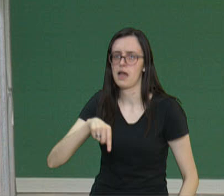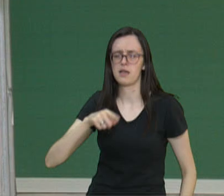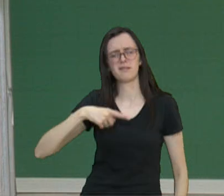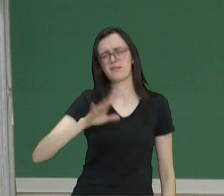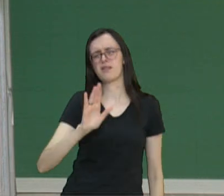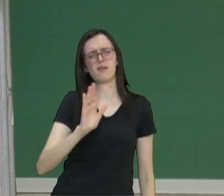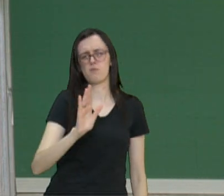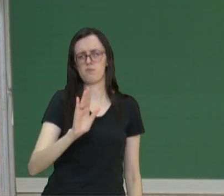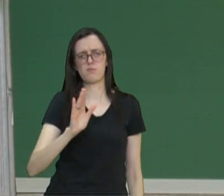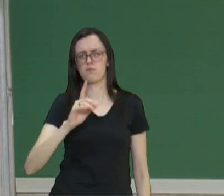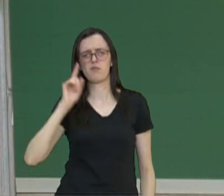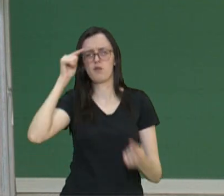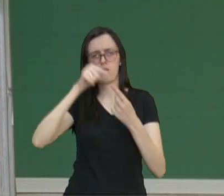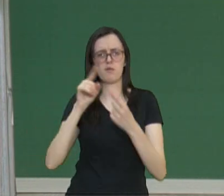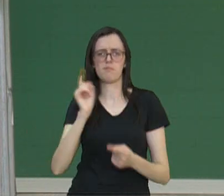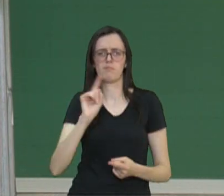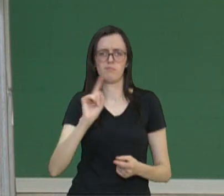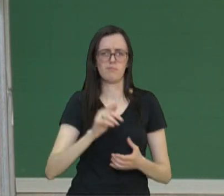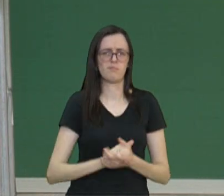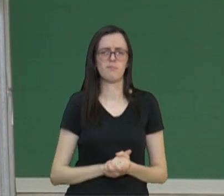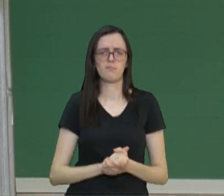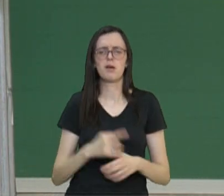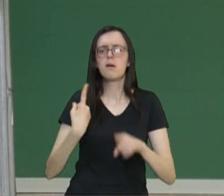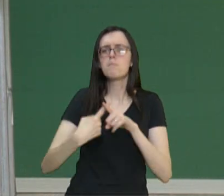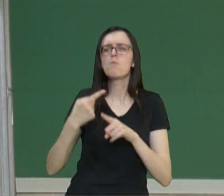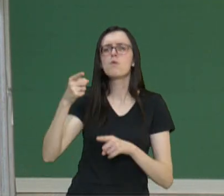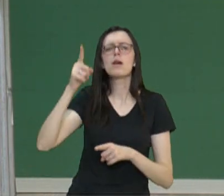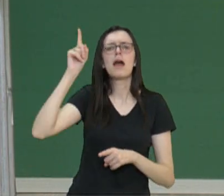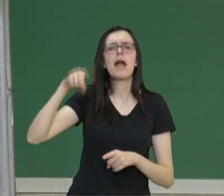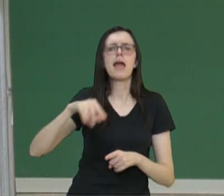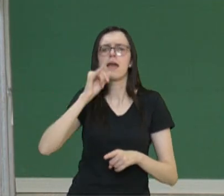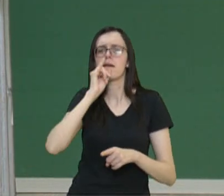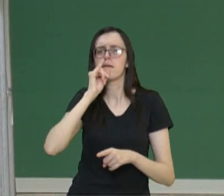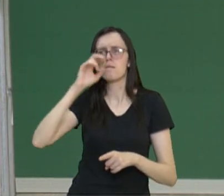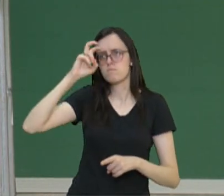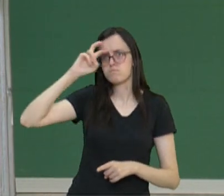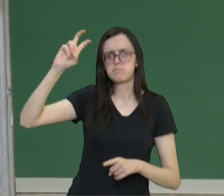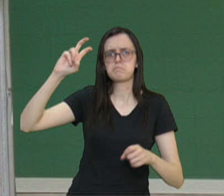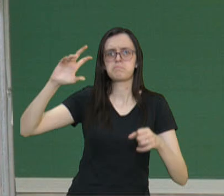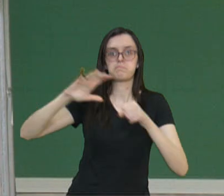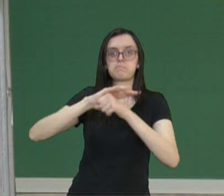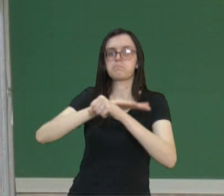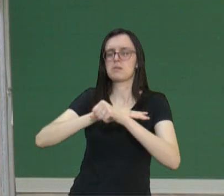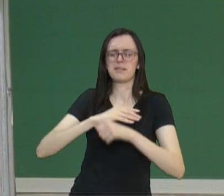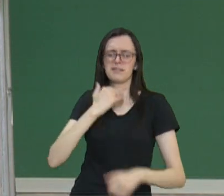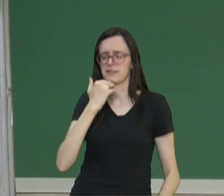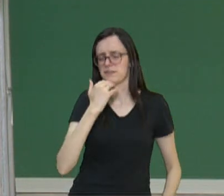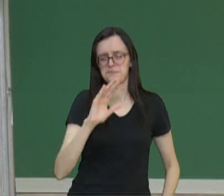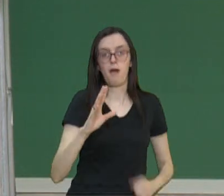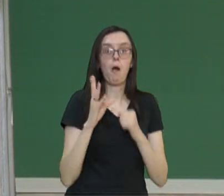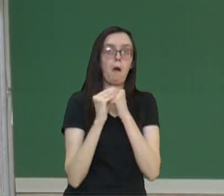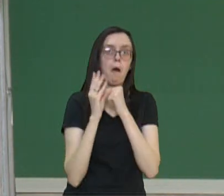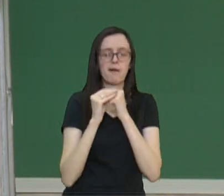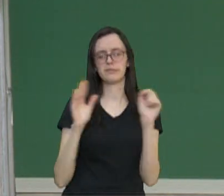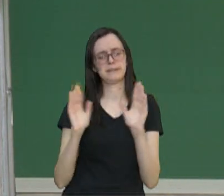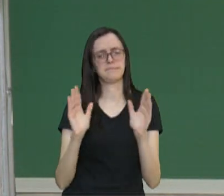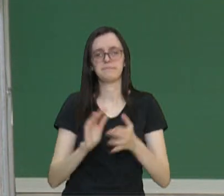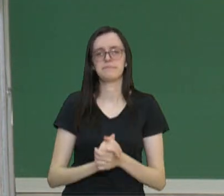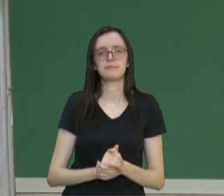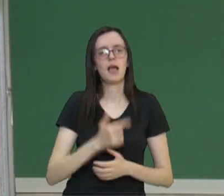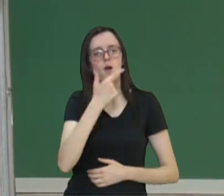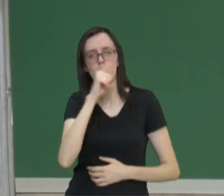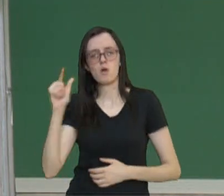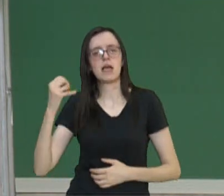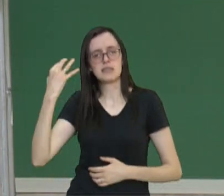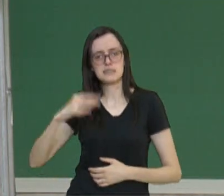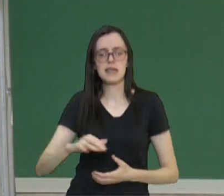correto. E por que isso representaria acúmulo intelectual? Nada a ver. As outras questões estão